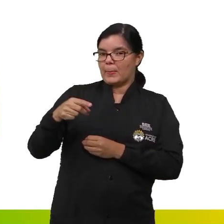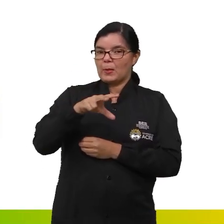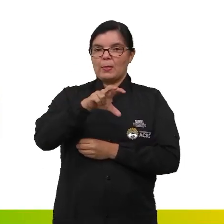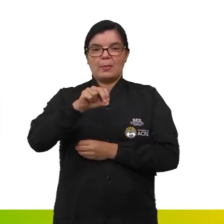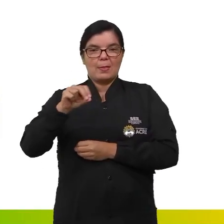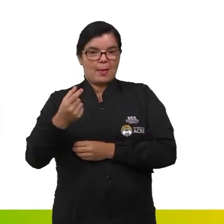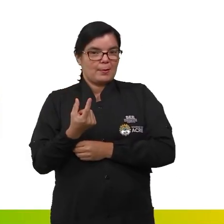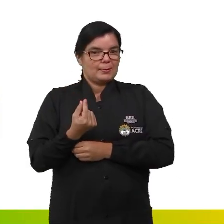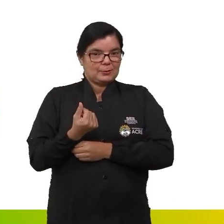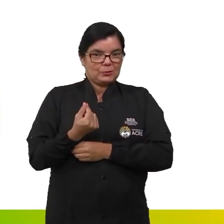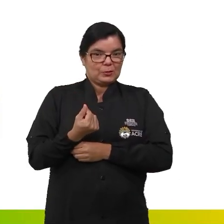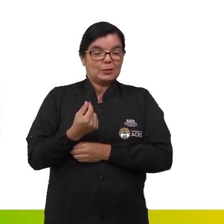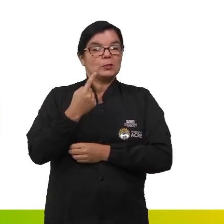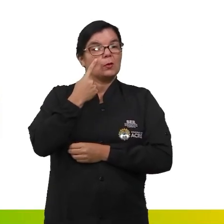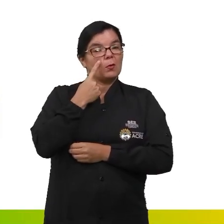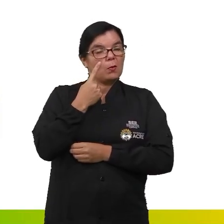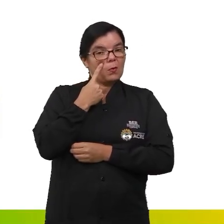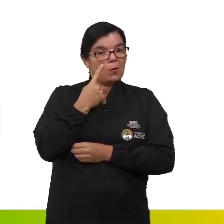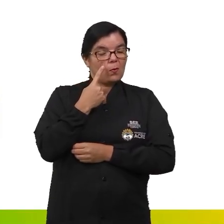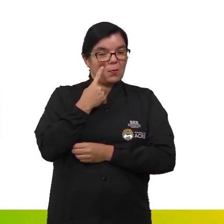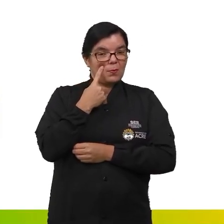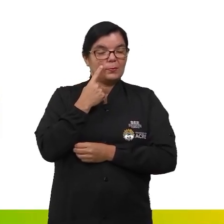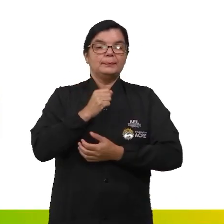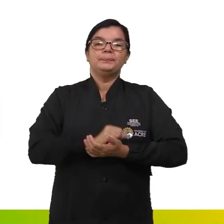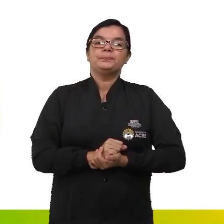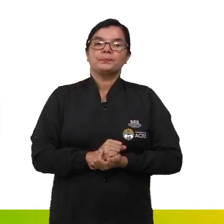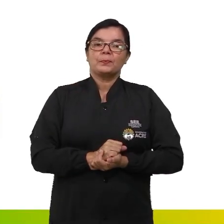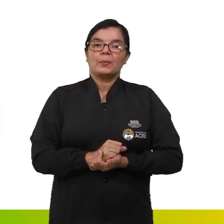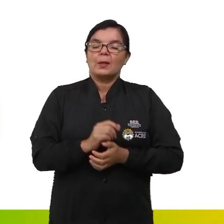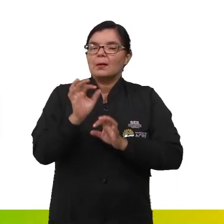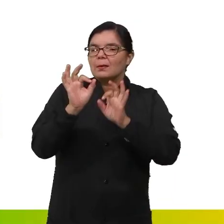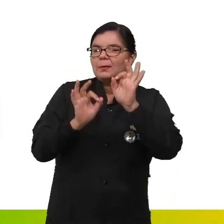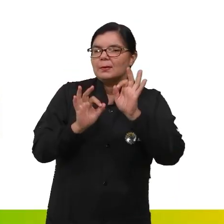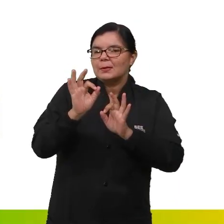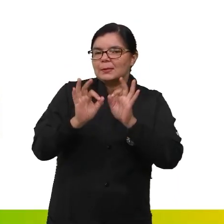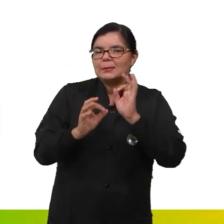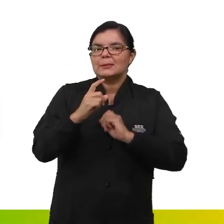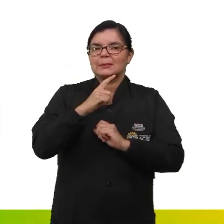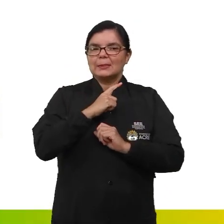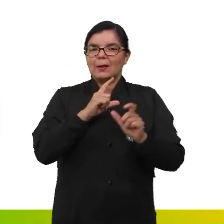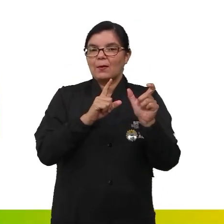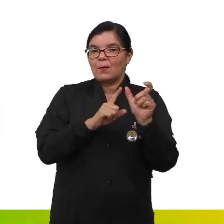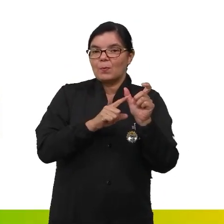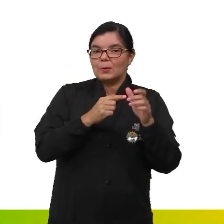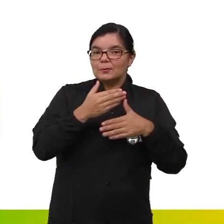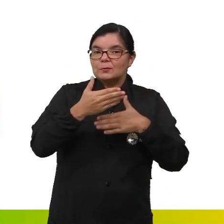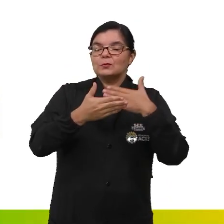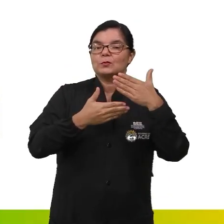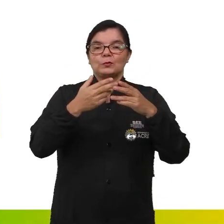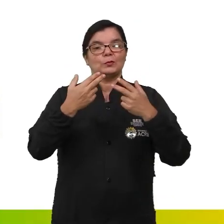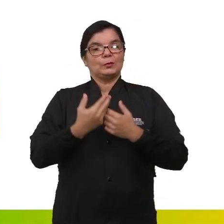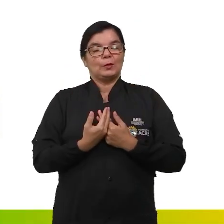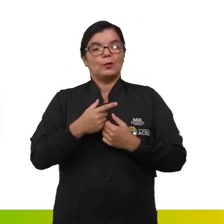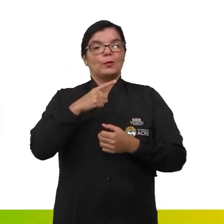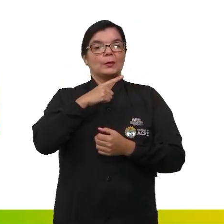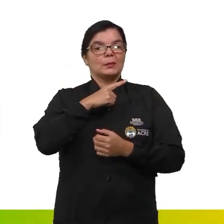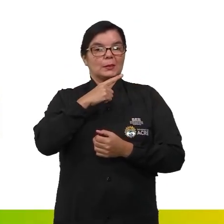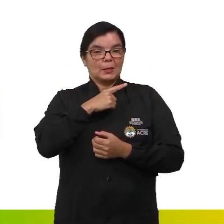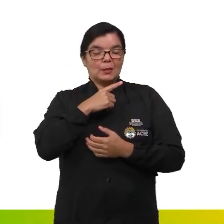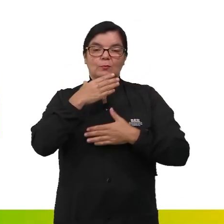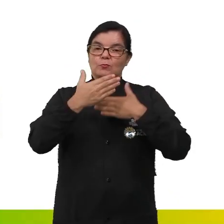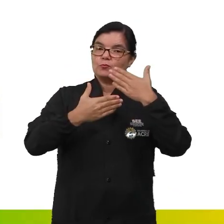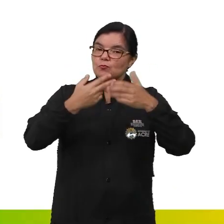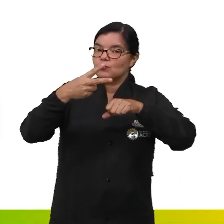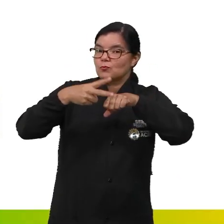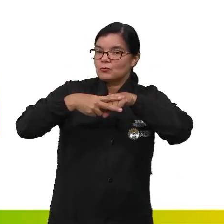1,500 em dinheiro. Então, observa que aqui nessa construção eu tenho uma progressão temática, eu tenho uma